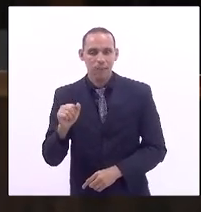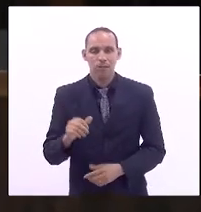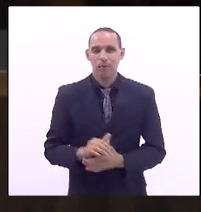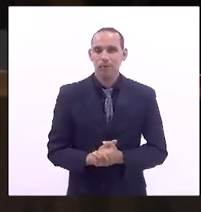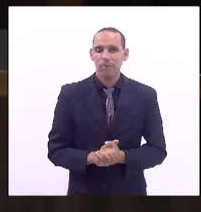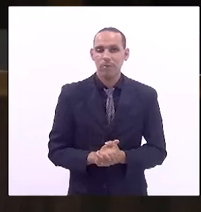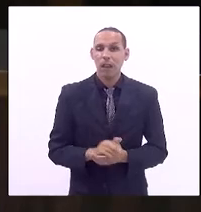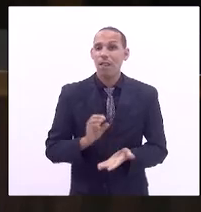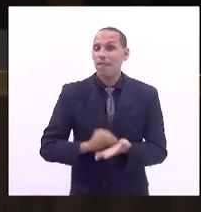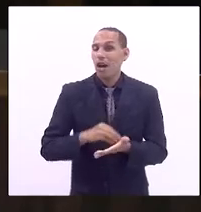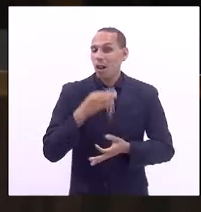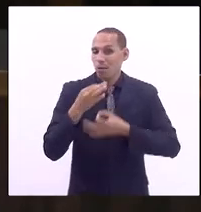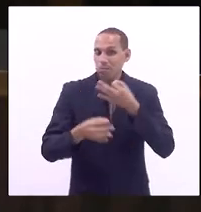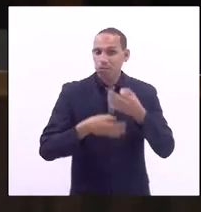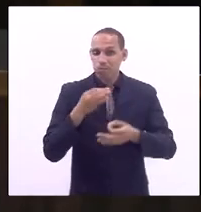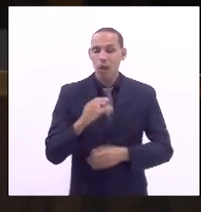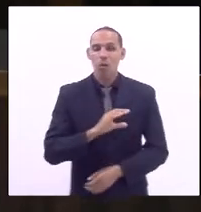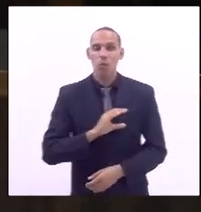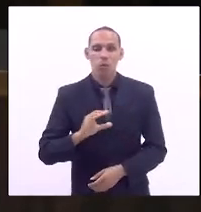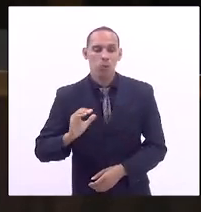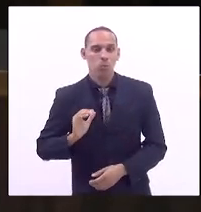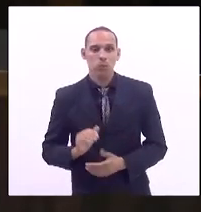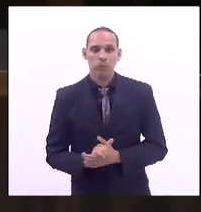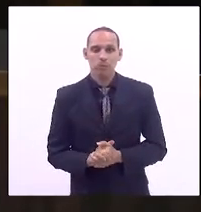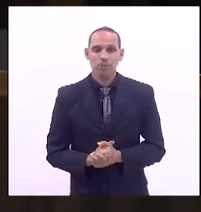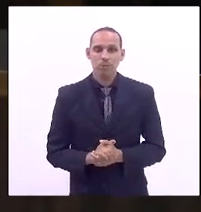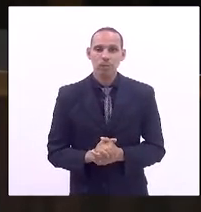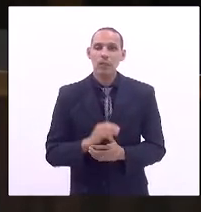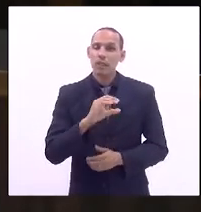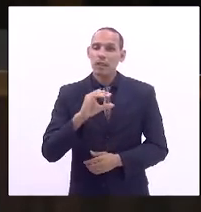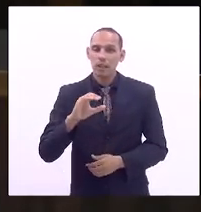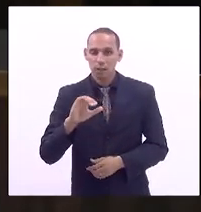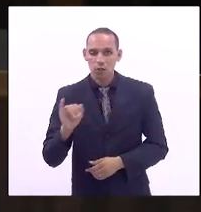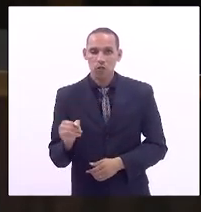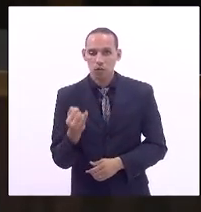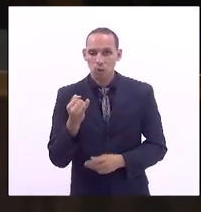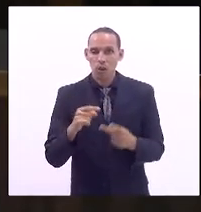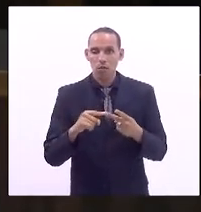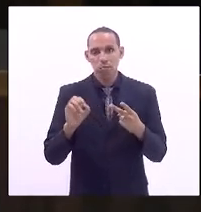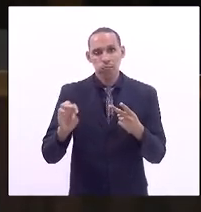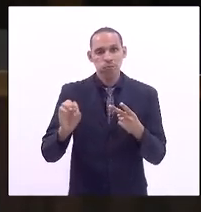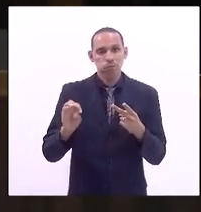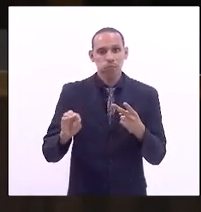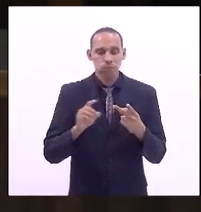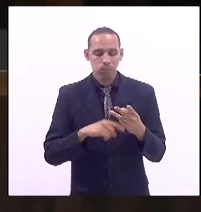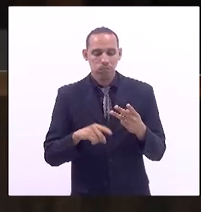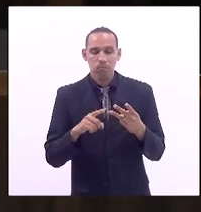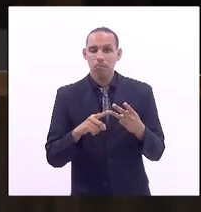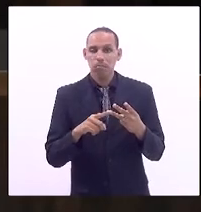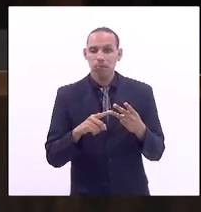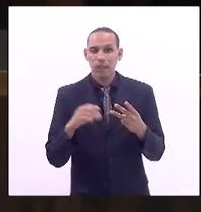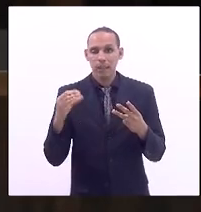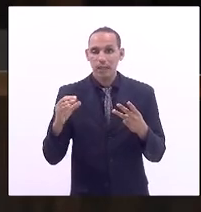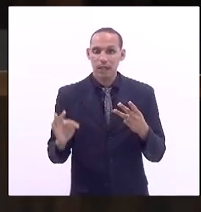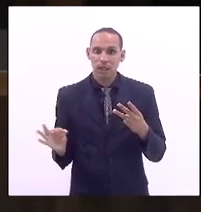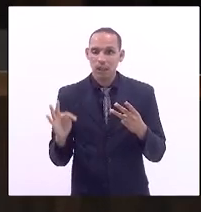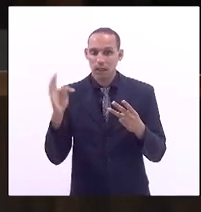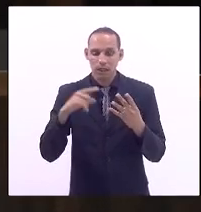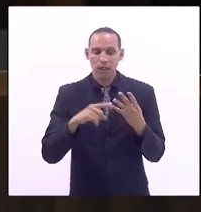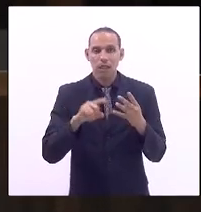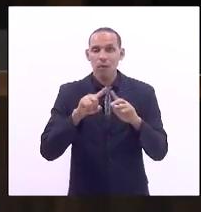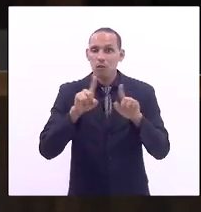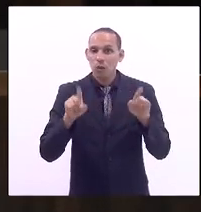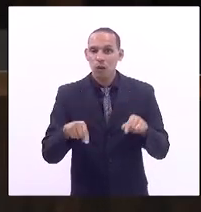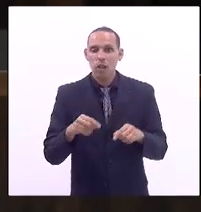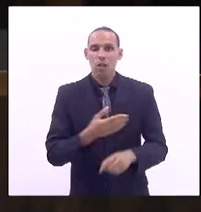pendendo de pareceres das comissões de quais são os dias de educação e Ciência Tecnologia de